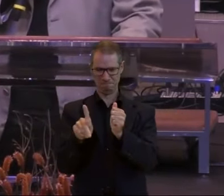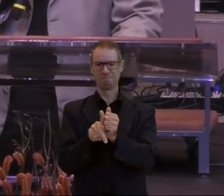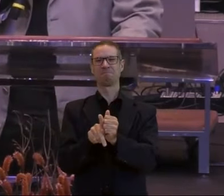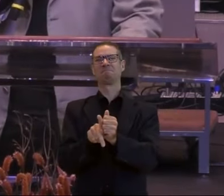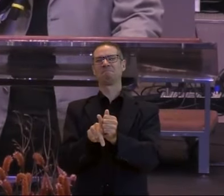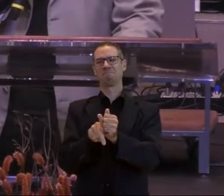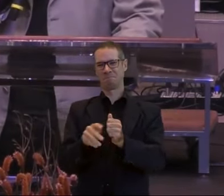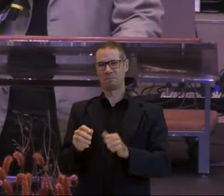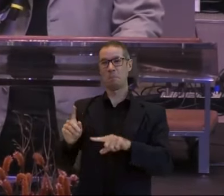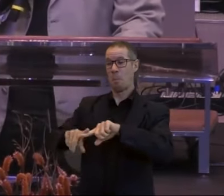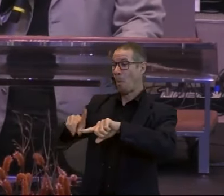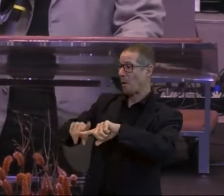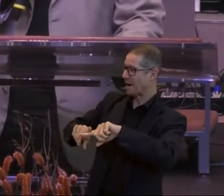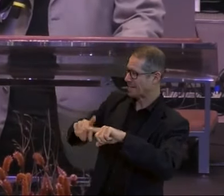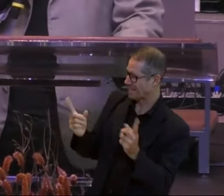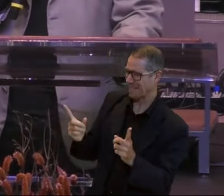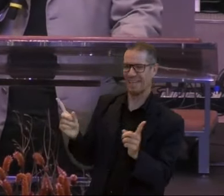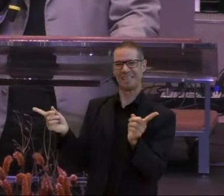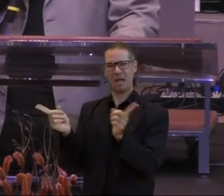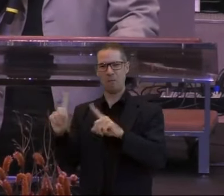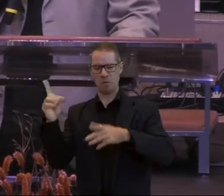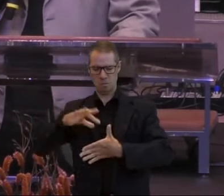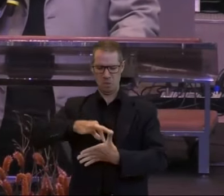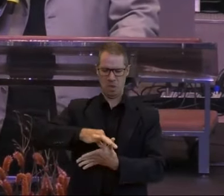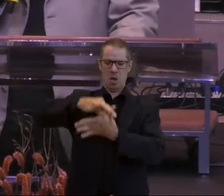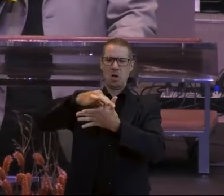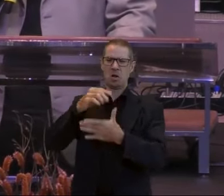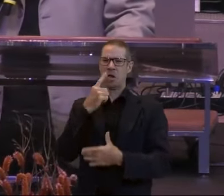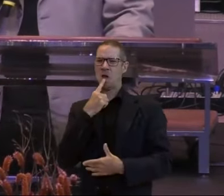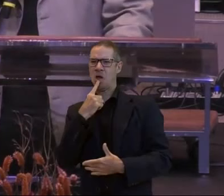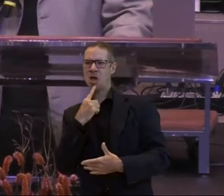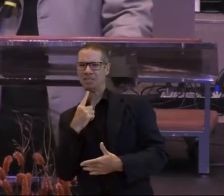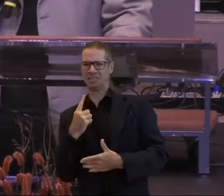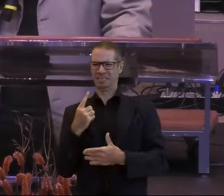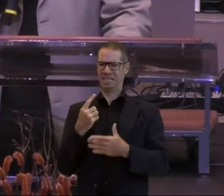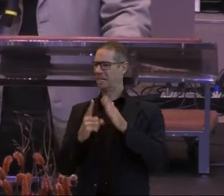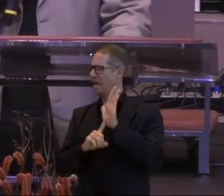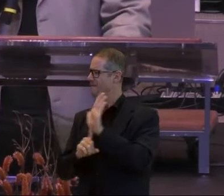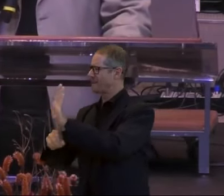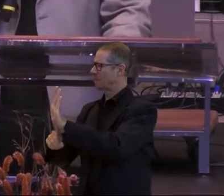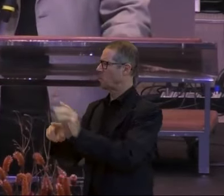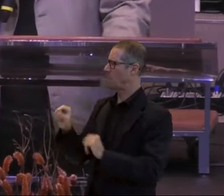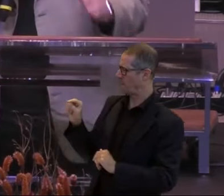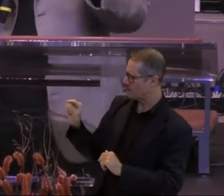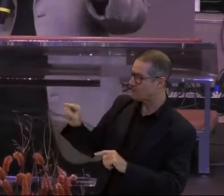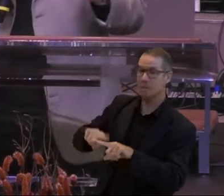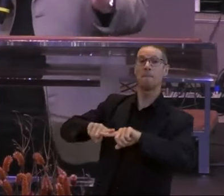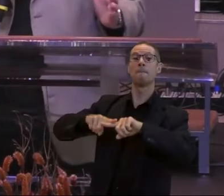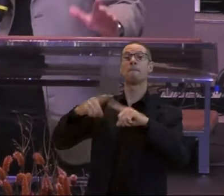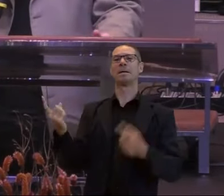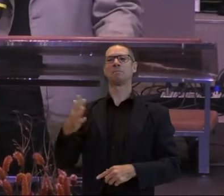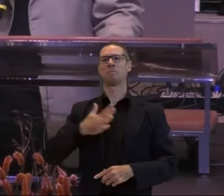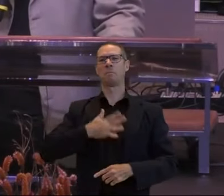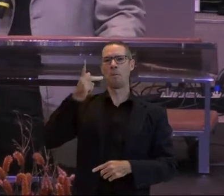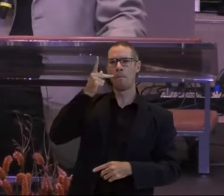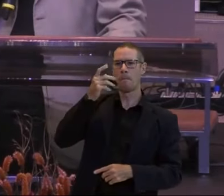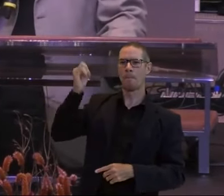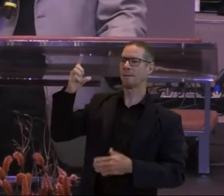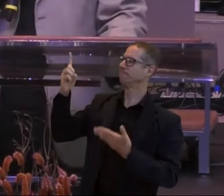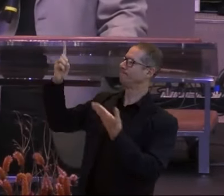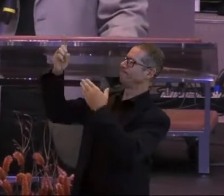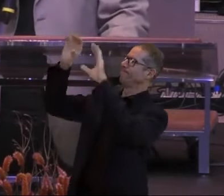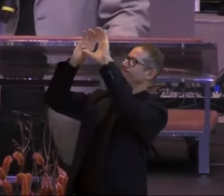Barjonas, porque não foi carne e sangue que revelaram isso a você, mas meu Pai que está